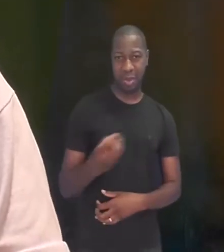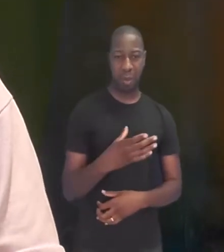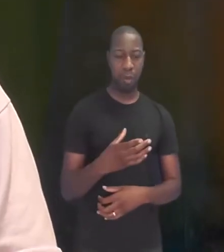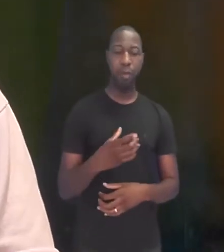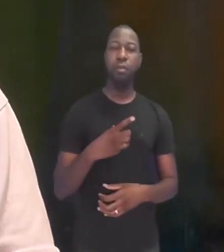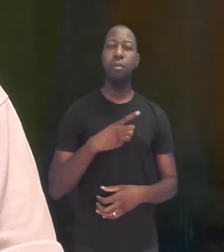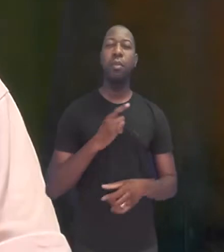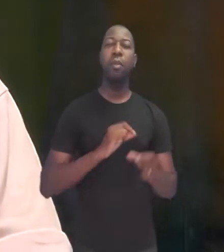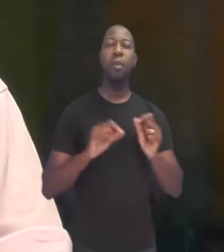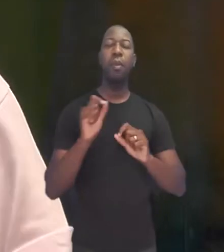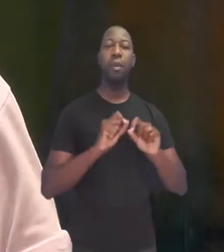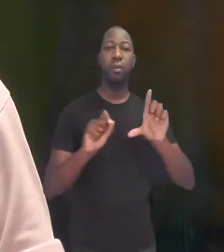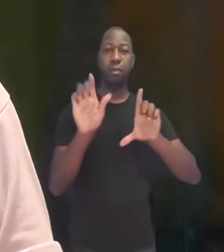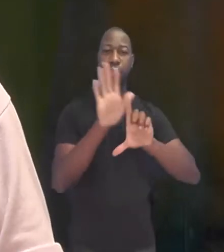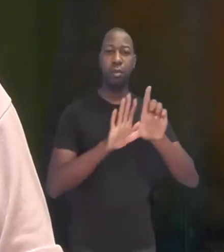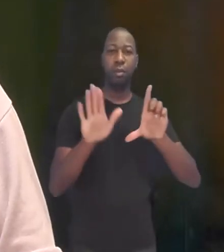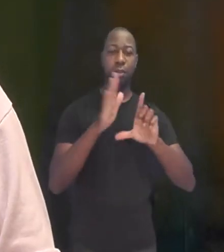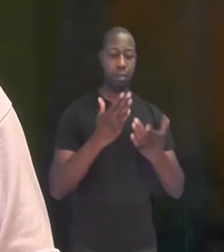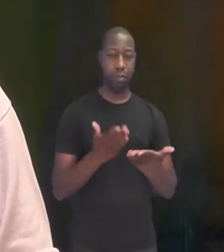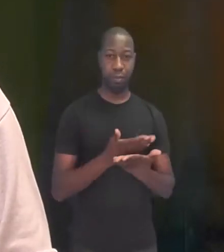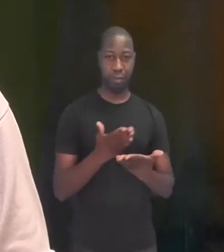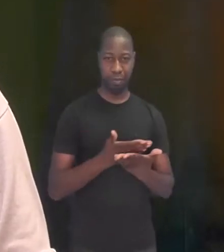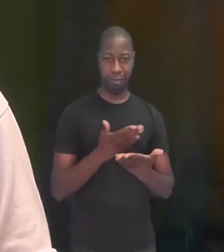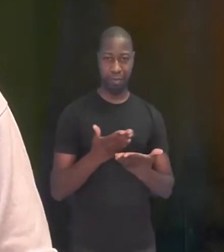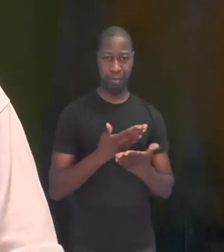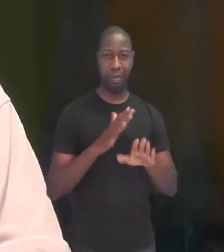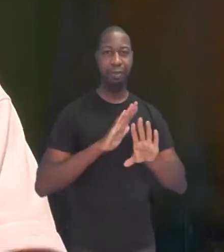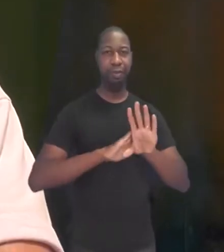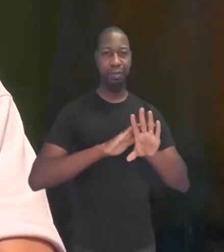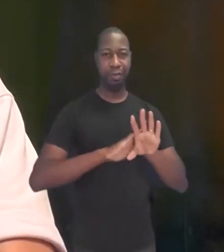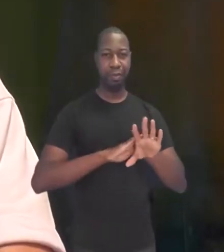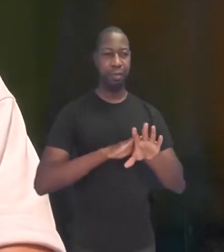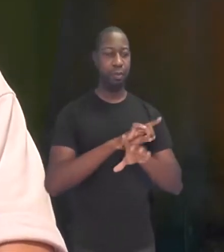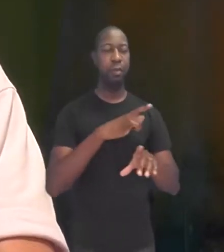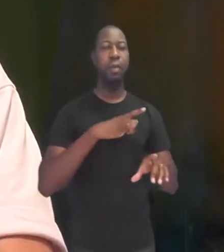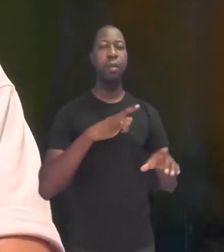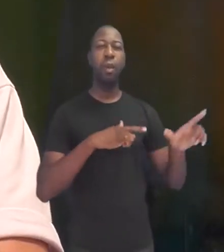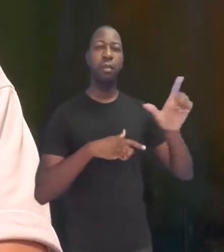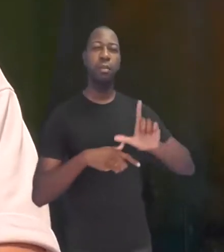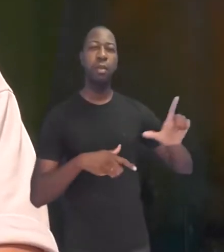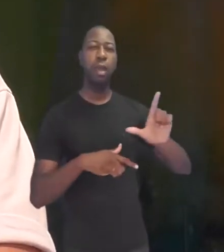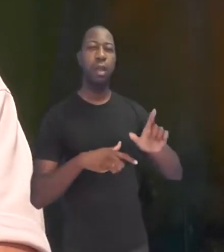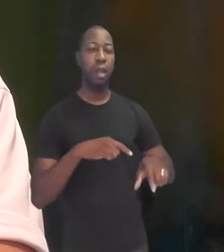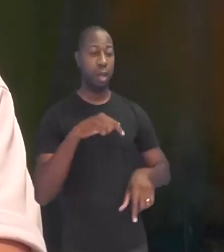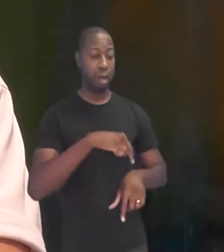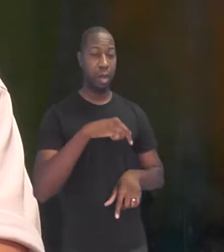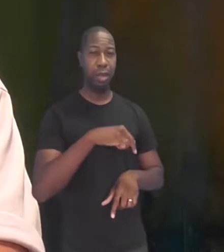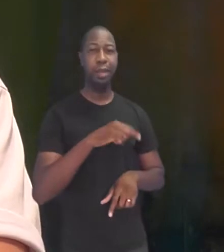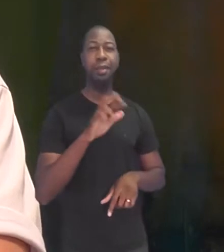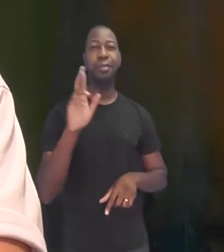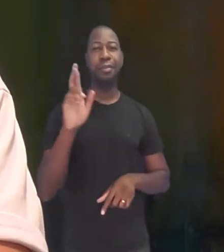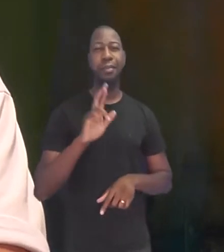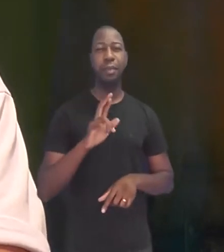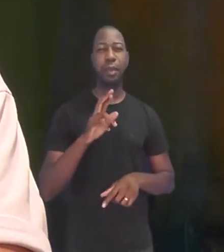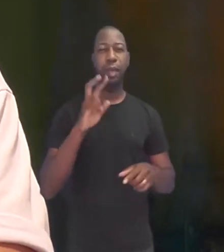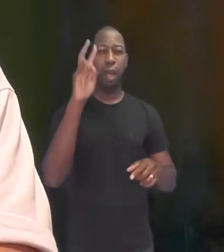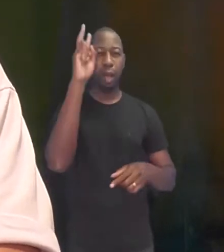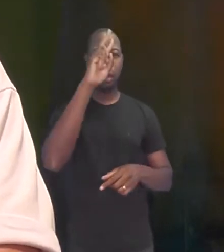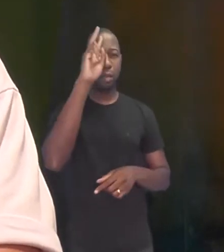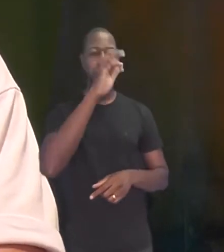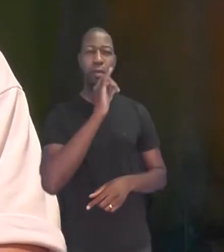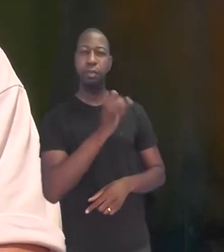ferramentas digitais. Também será possível conferir na FLIR a exposição virtual Literatos e Historiadores